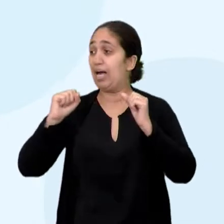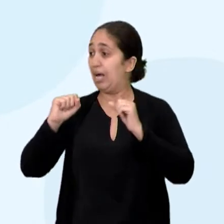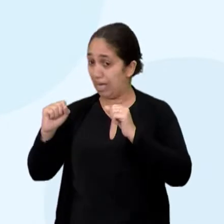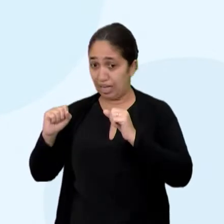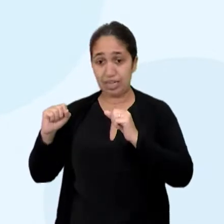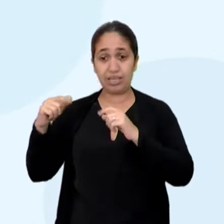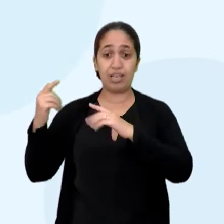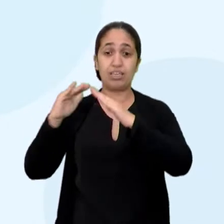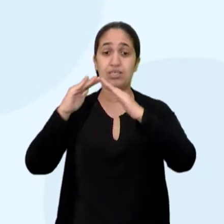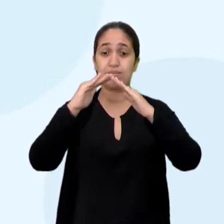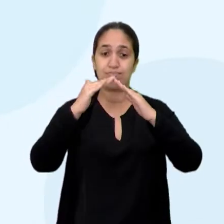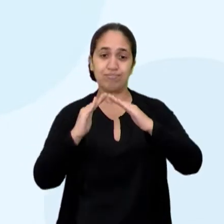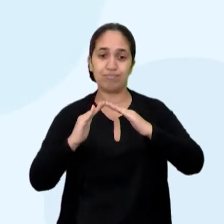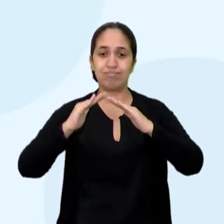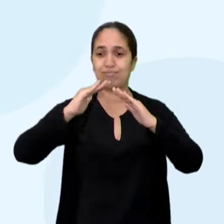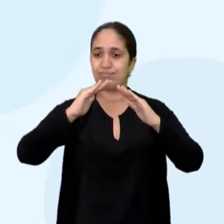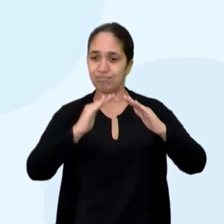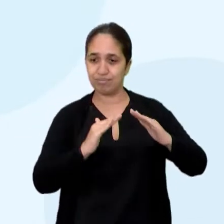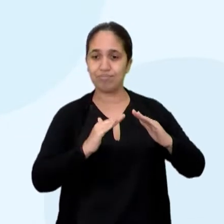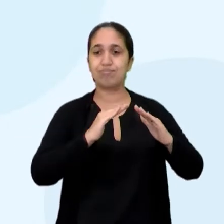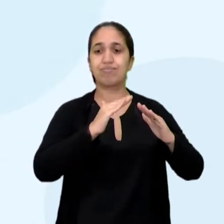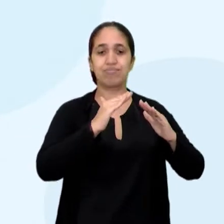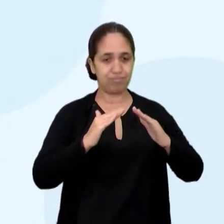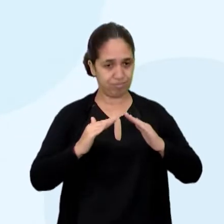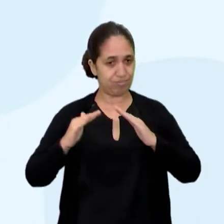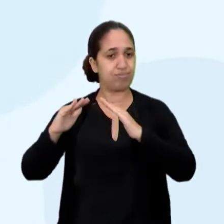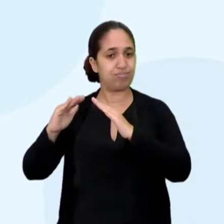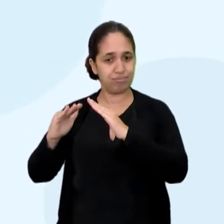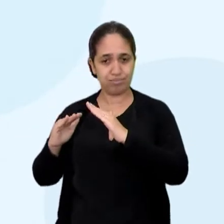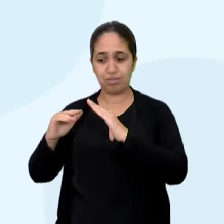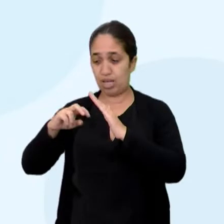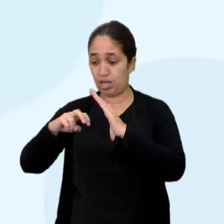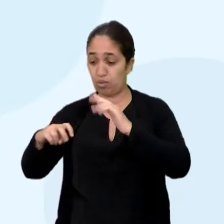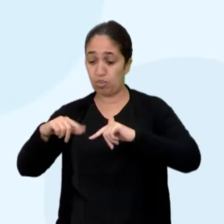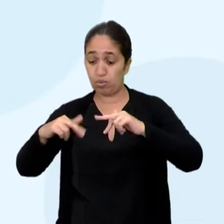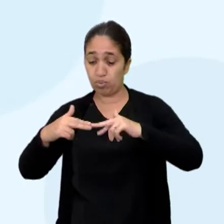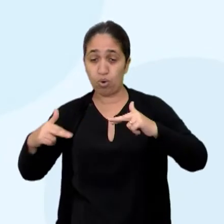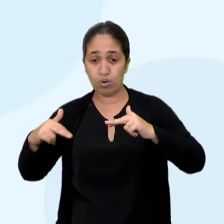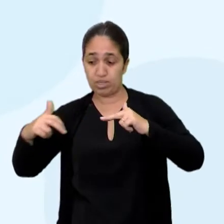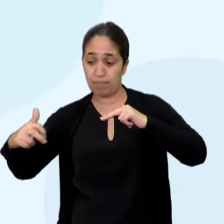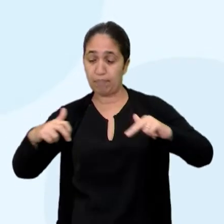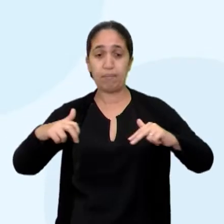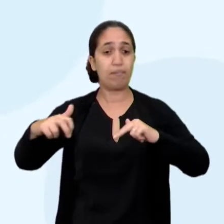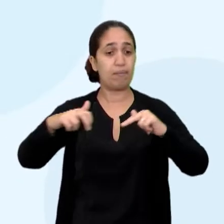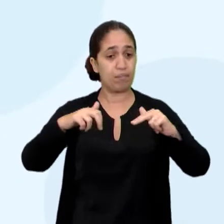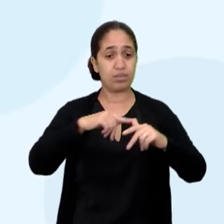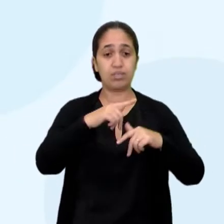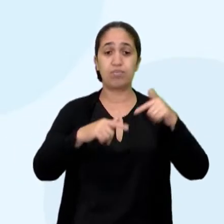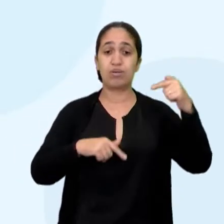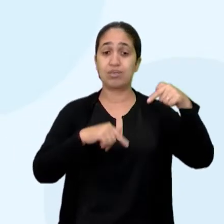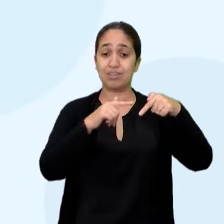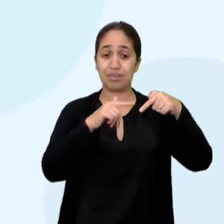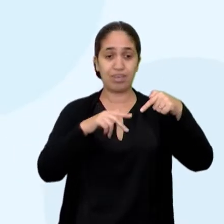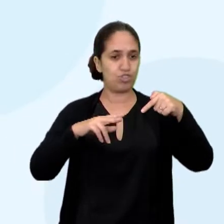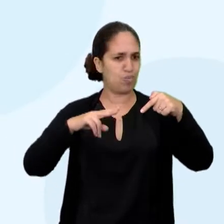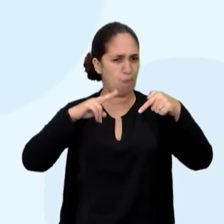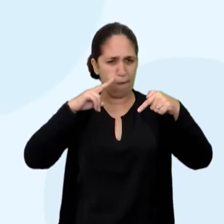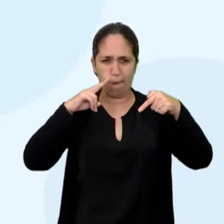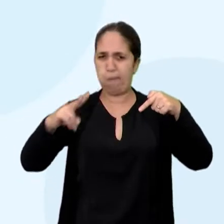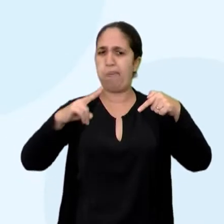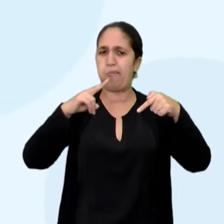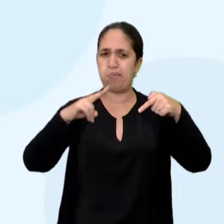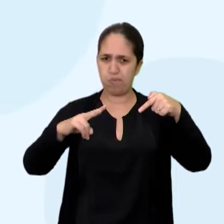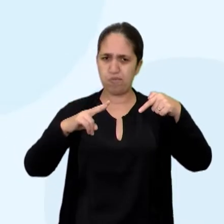danos nas habitações, né? O mobiliário menos pesado é deslocado. Na 7, que é muito forte, aí já começa aí